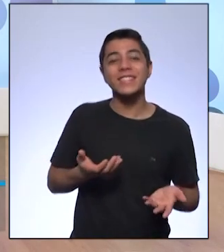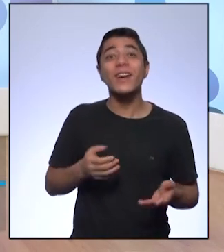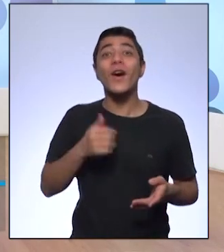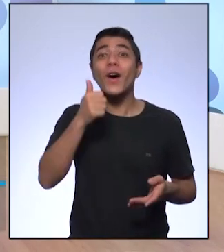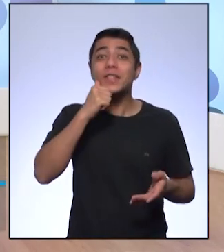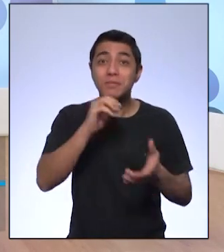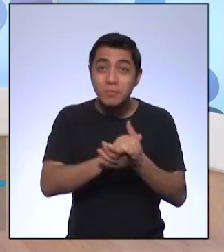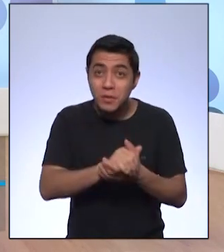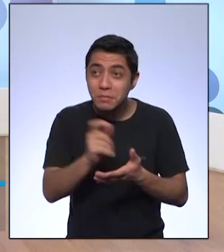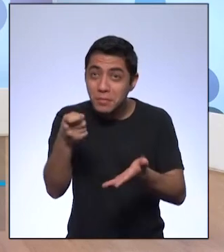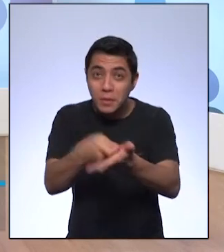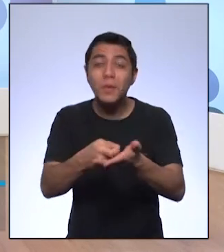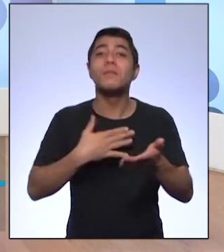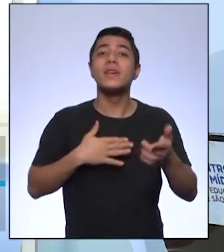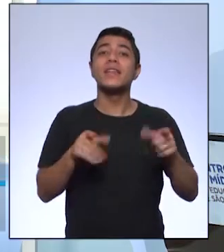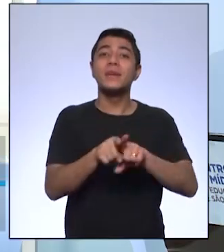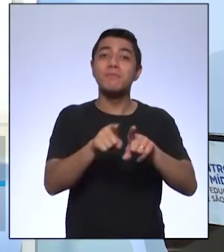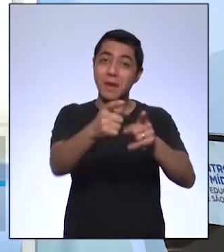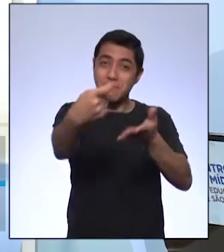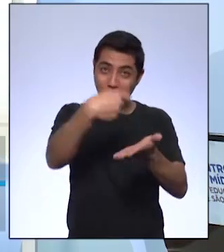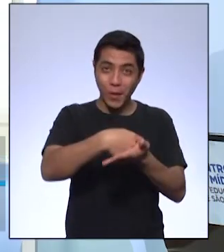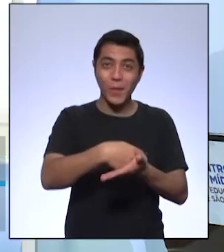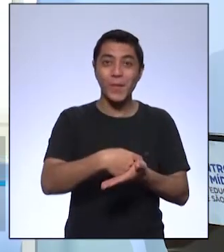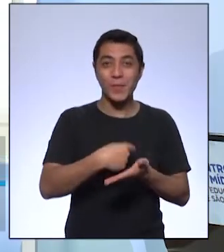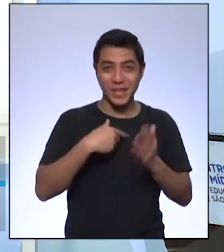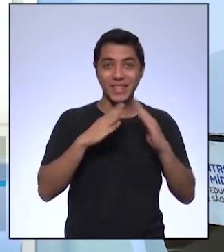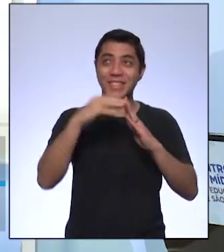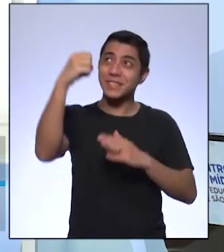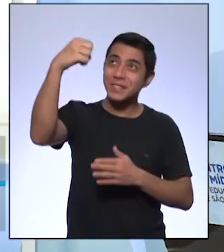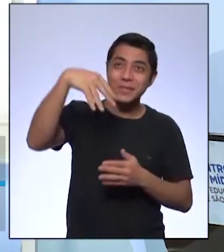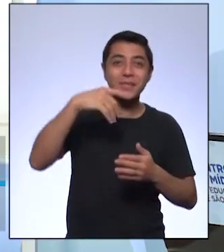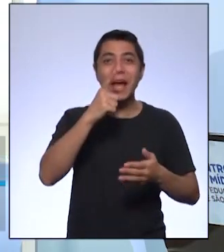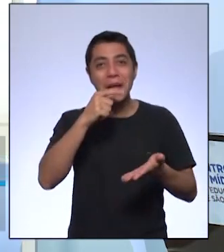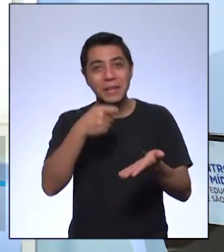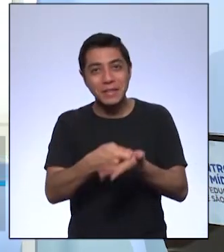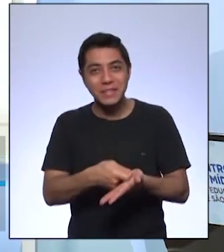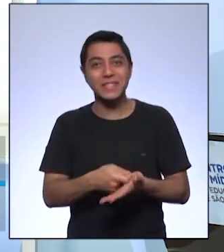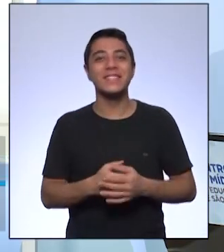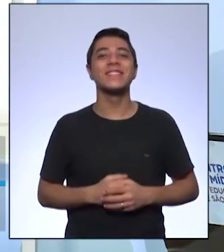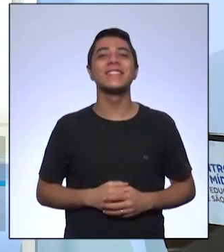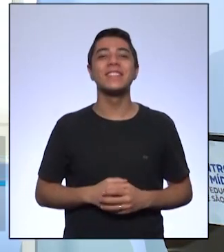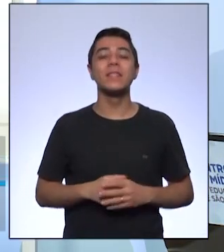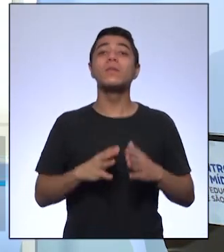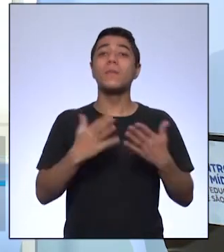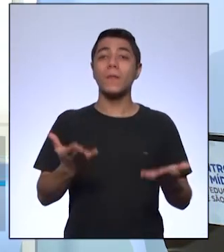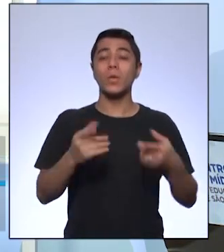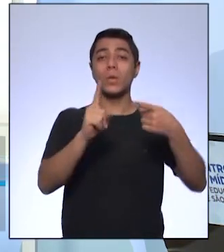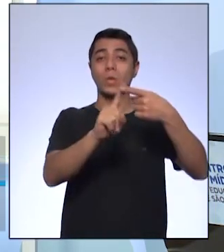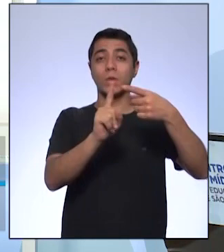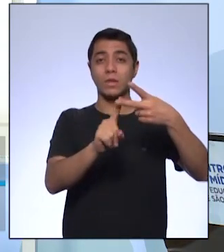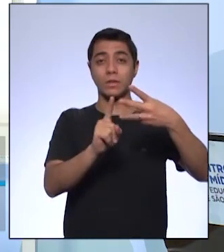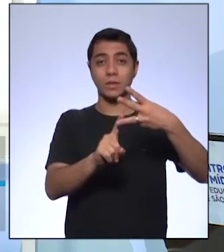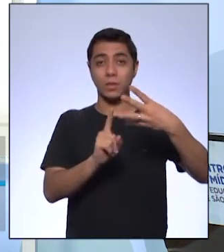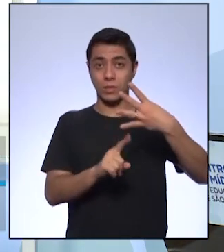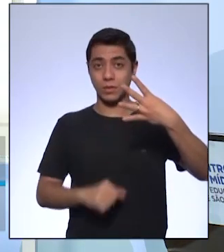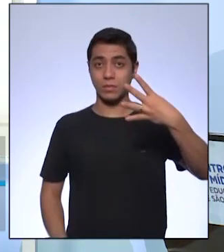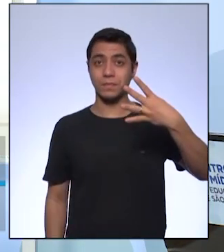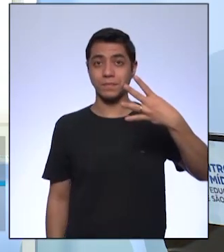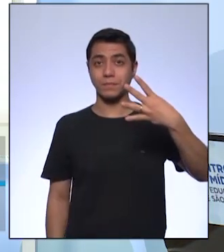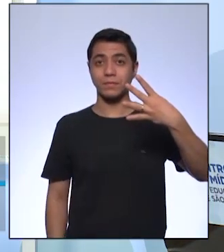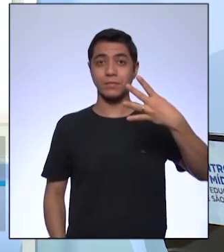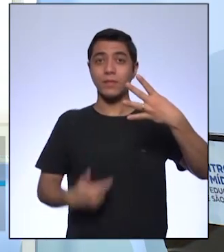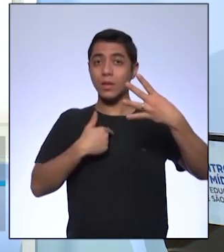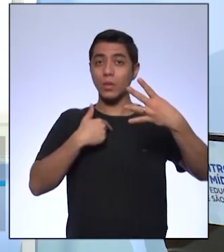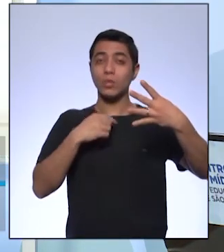também. Tá? Vamos lá. O que essas 4 situações que eu coloquei, só essas 4, tá? Mas assim, se você